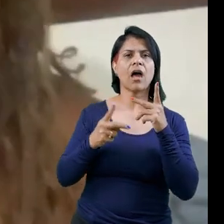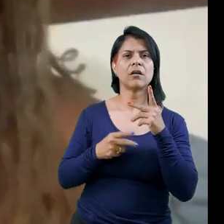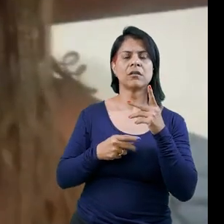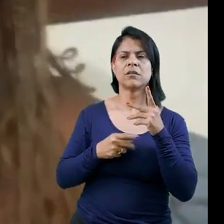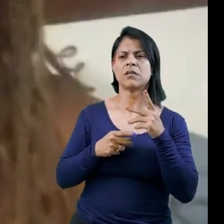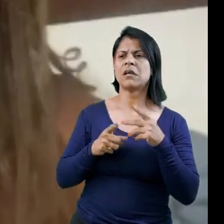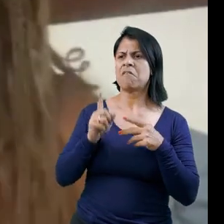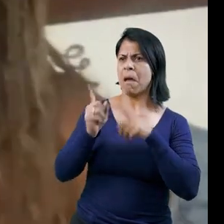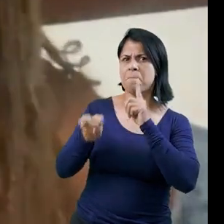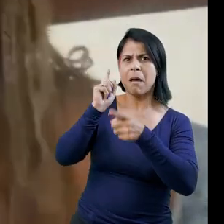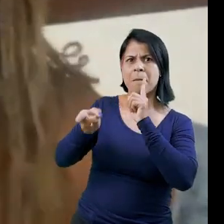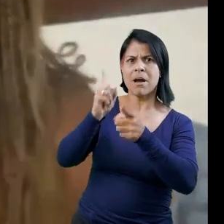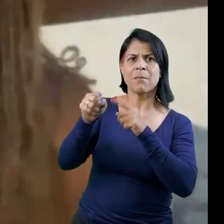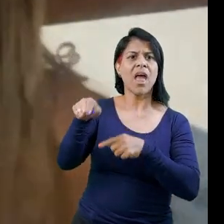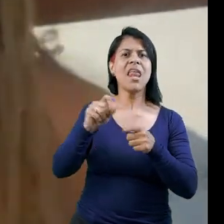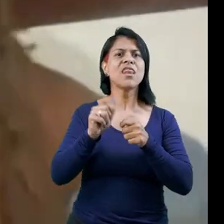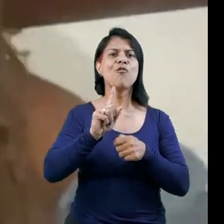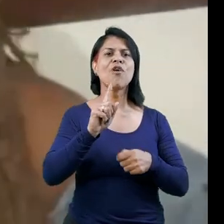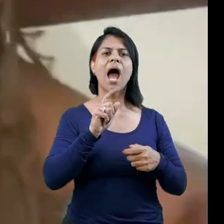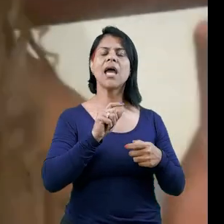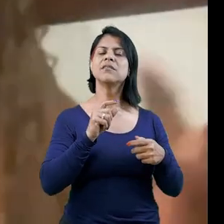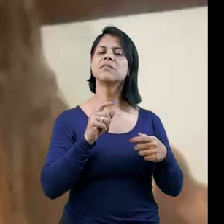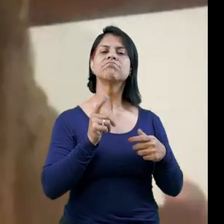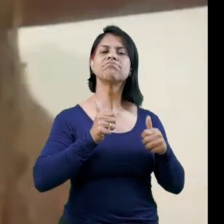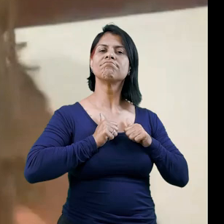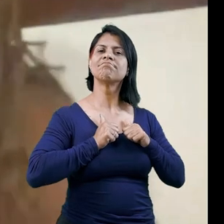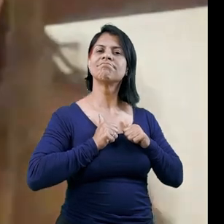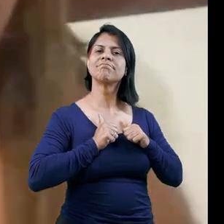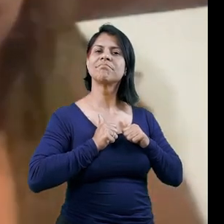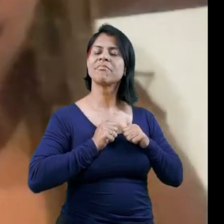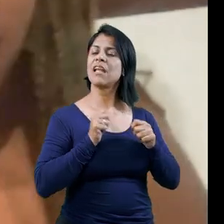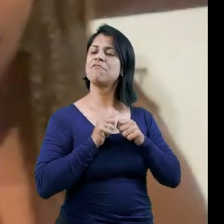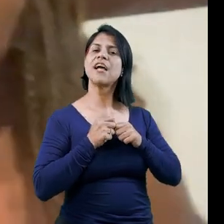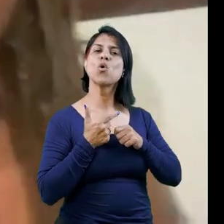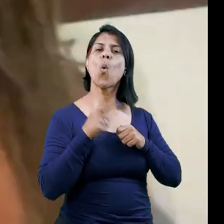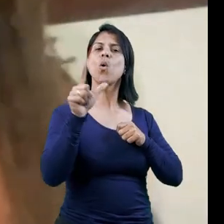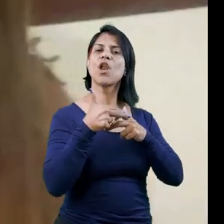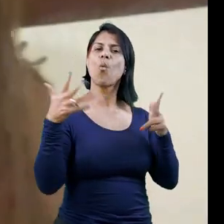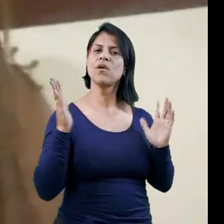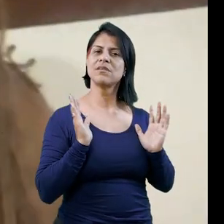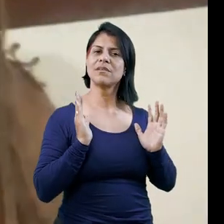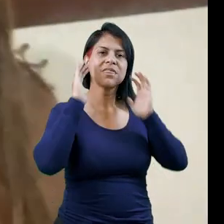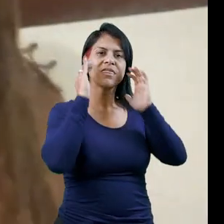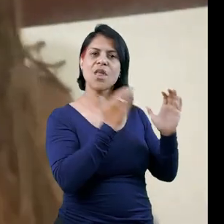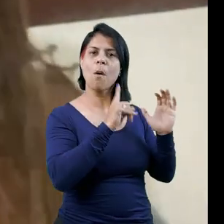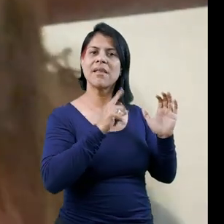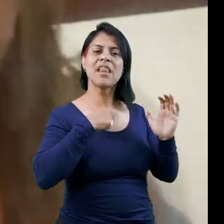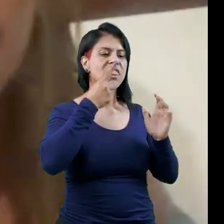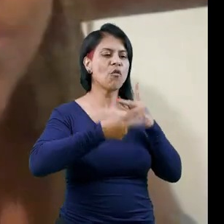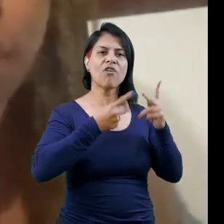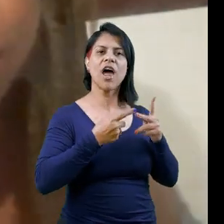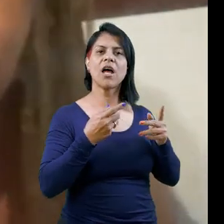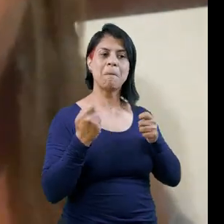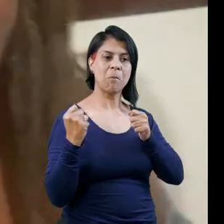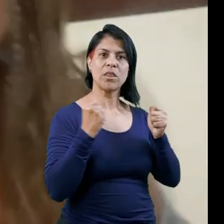determinadas coisas, e o Itamar nunca faz o que o Jô... Ele sempre faz uma outra coisa e leva para um outro lugar, ele não dá o poder